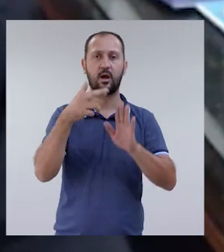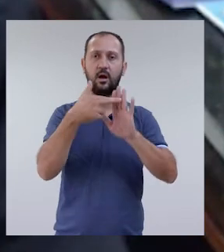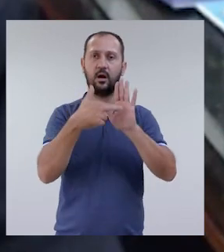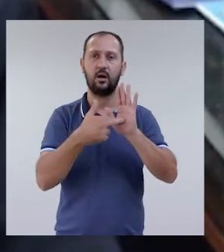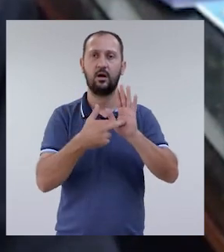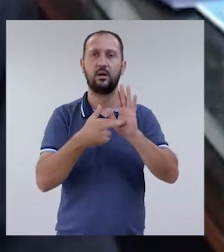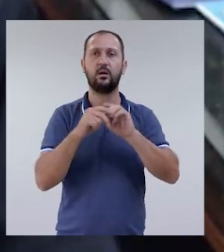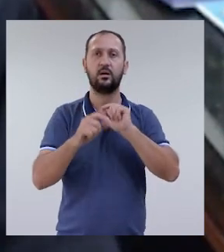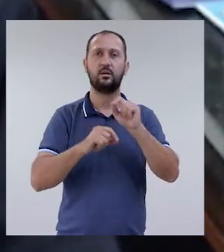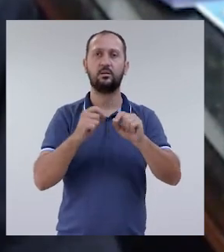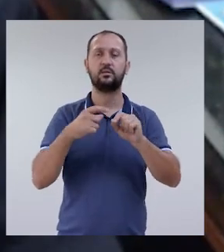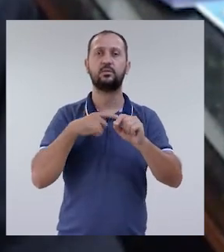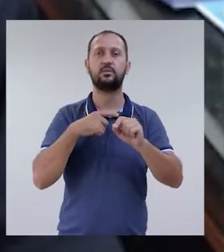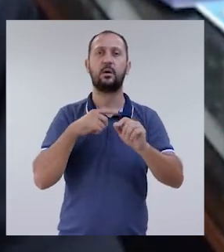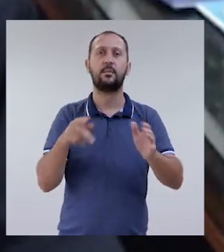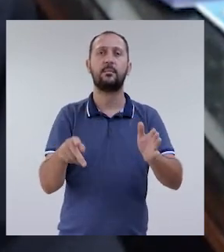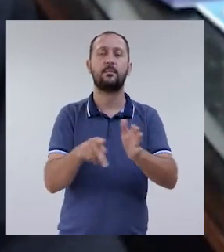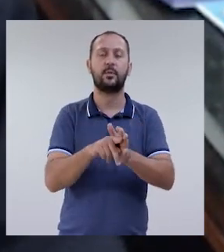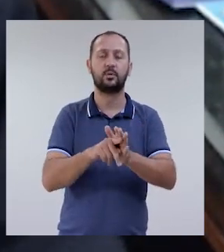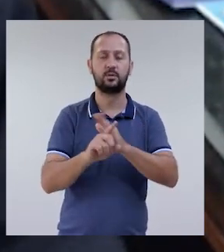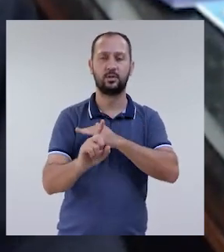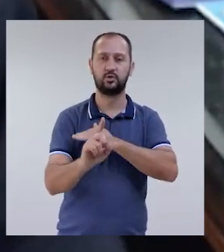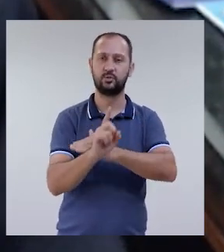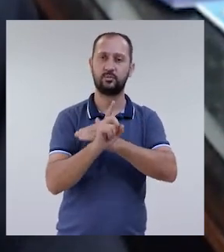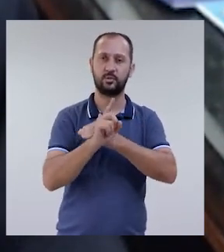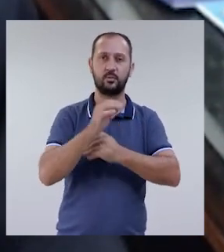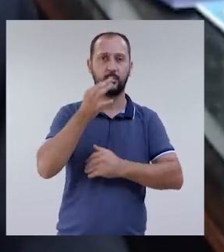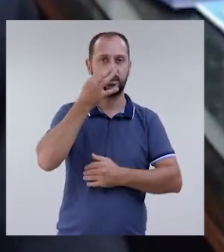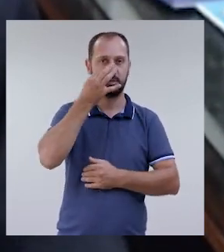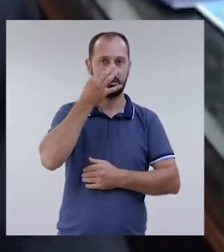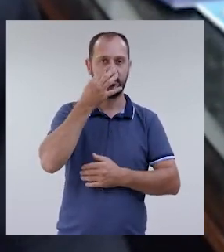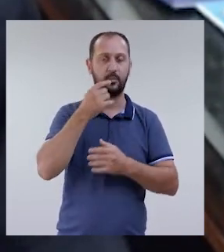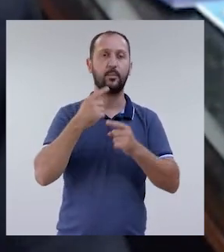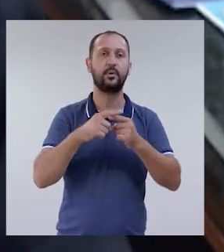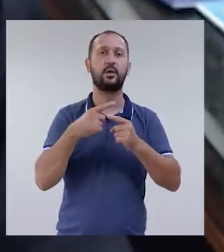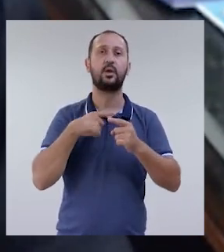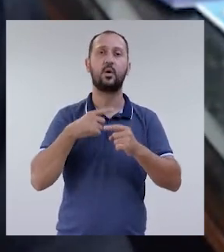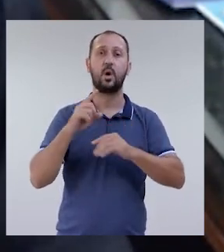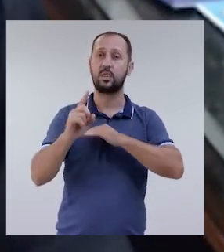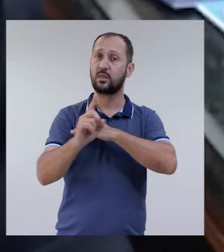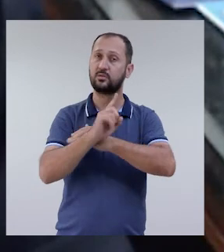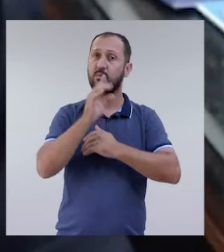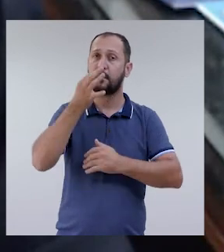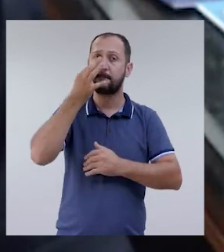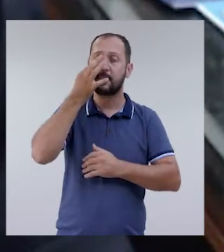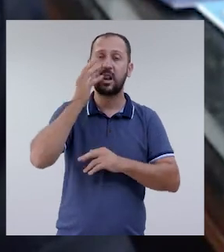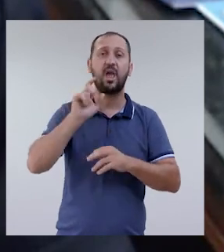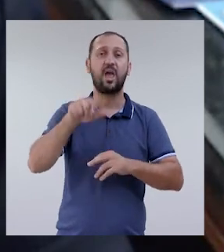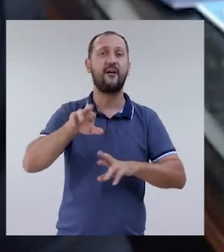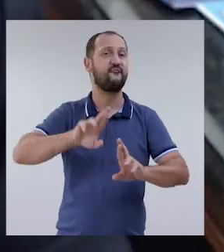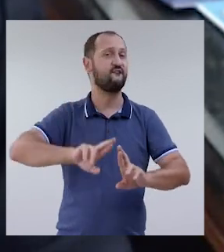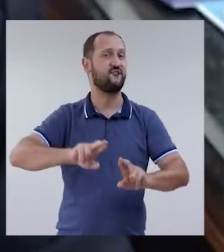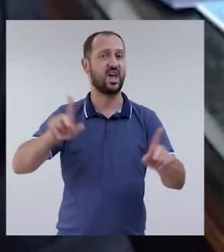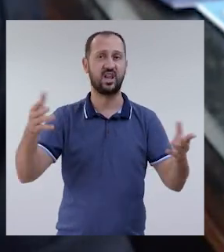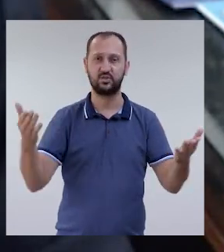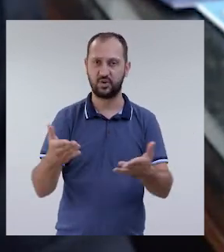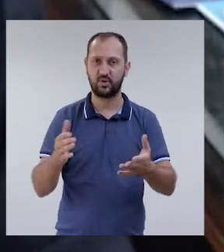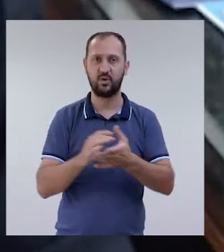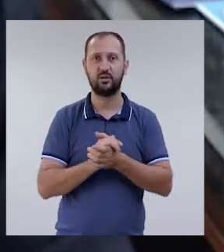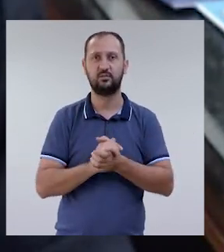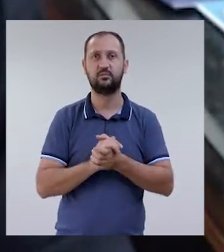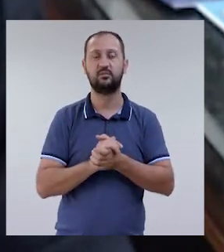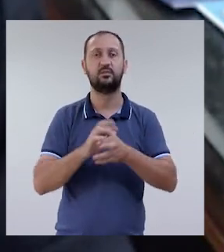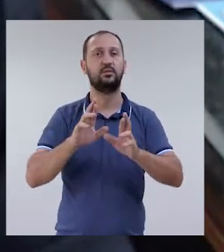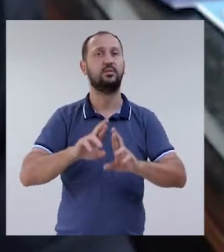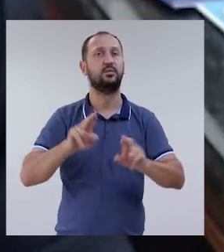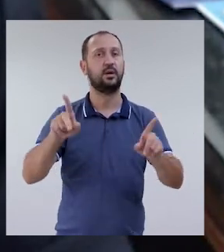observem a norma quanto ao atendimento presencial. Por quê? Porque o atendimento presencial é excepcional,